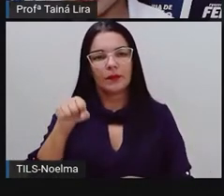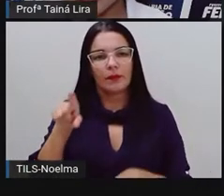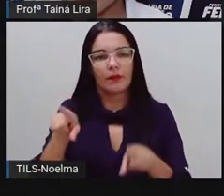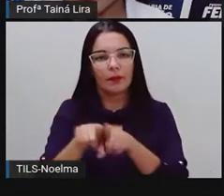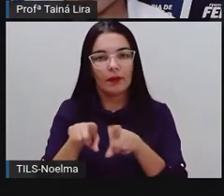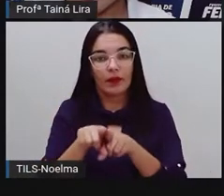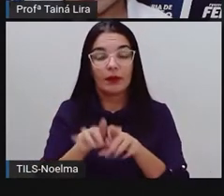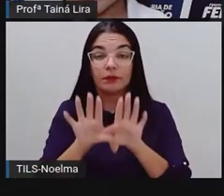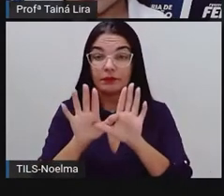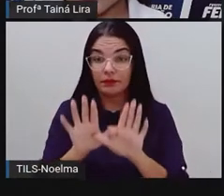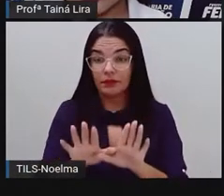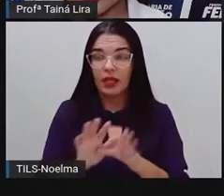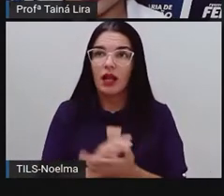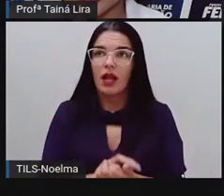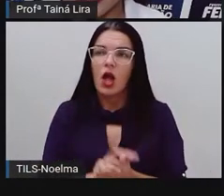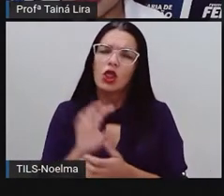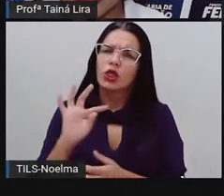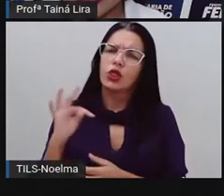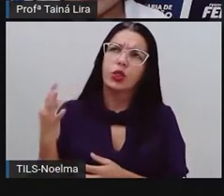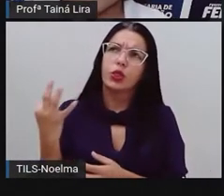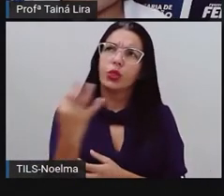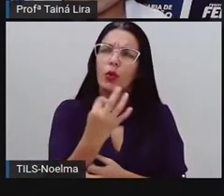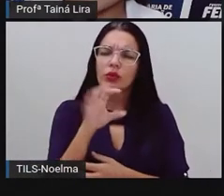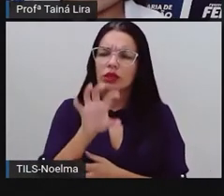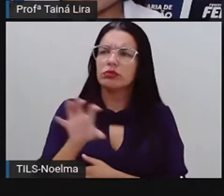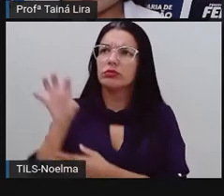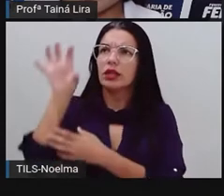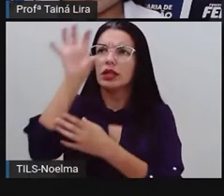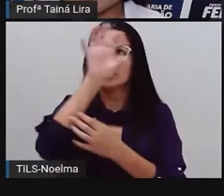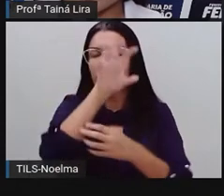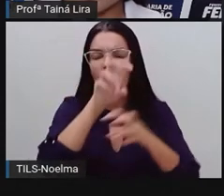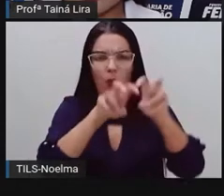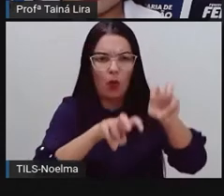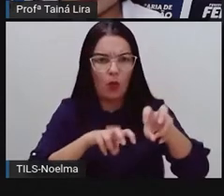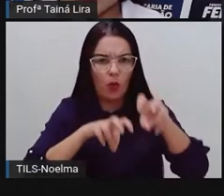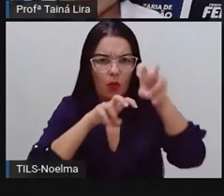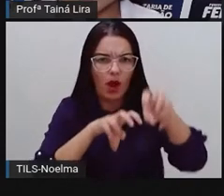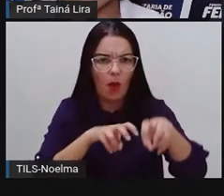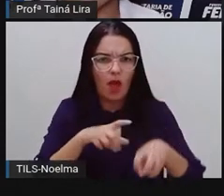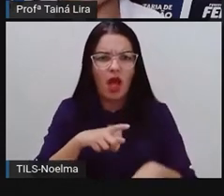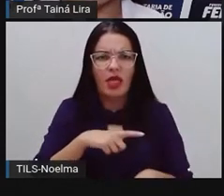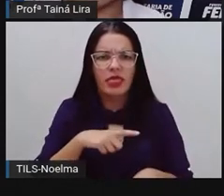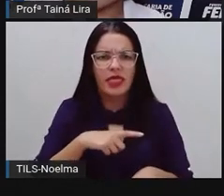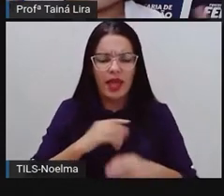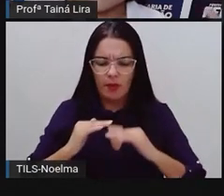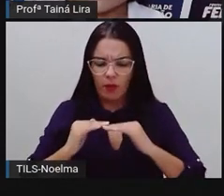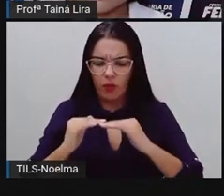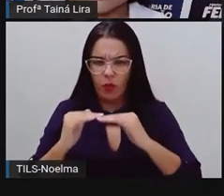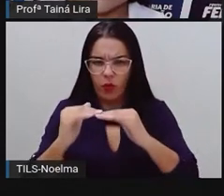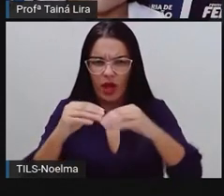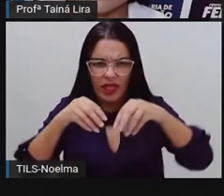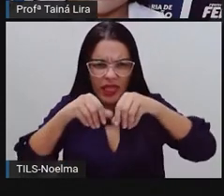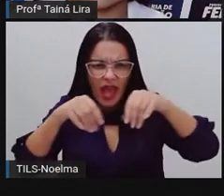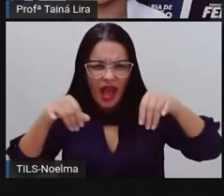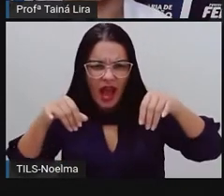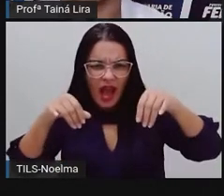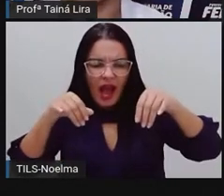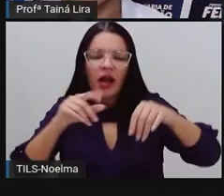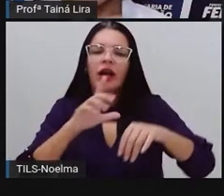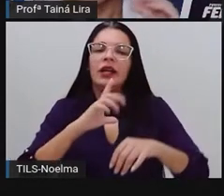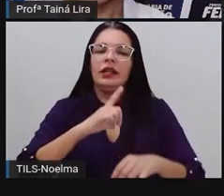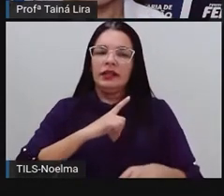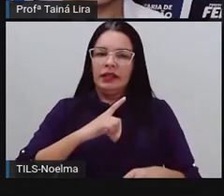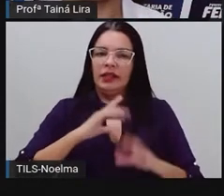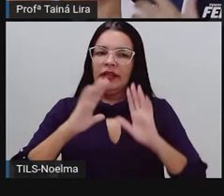significa dizer que toda região Rural Vai ter é estrada de terra já existem várias regiões rurais